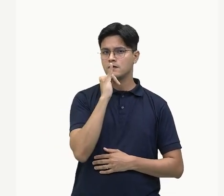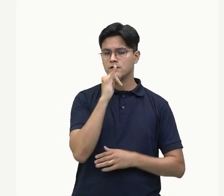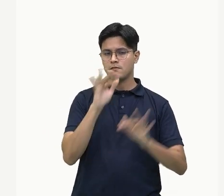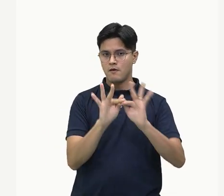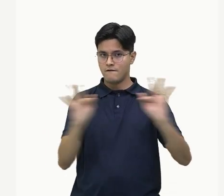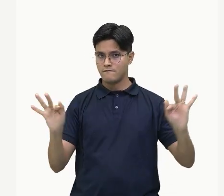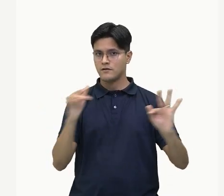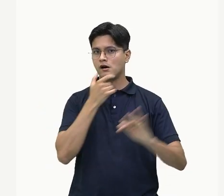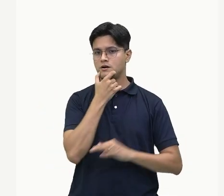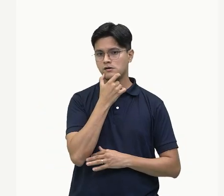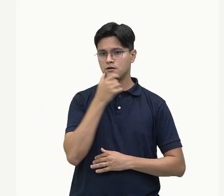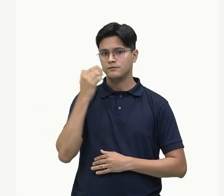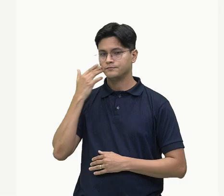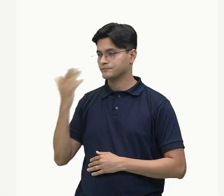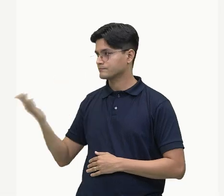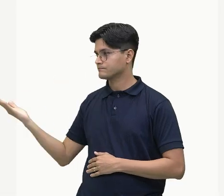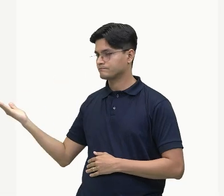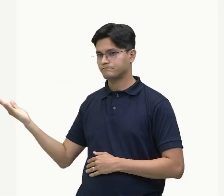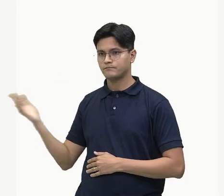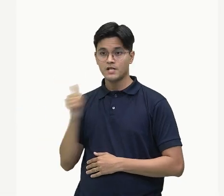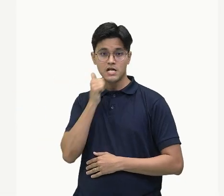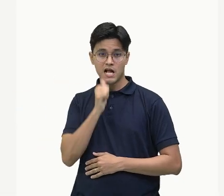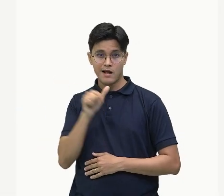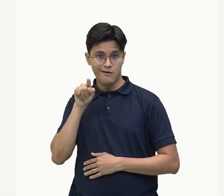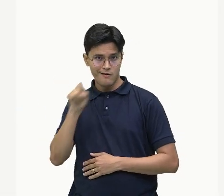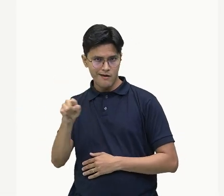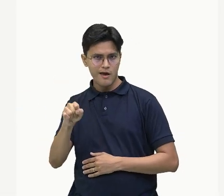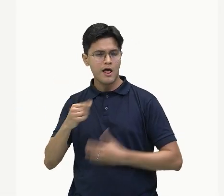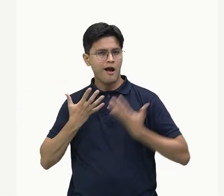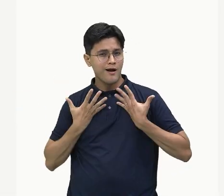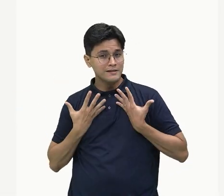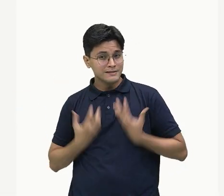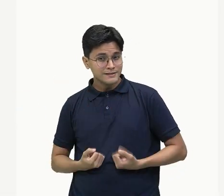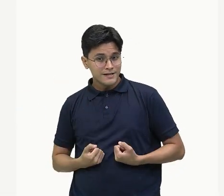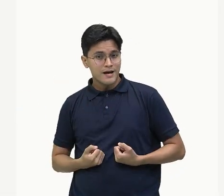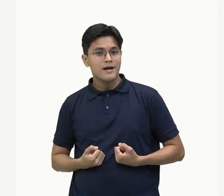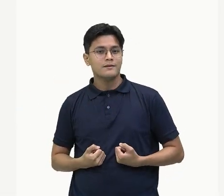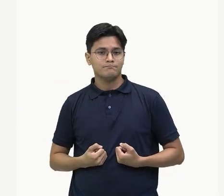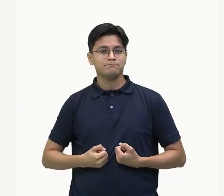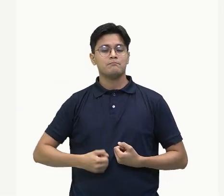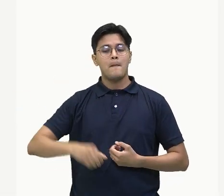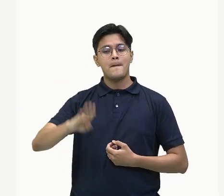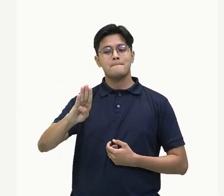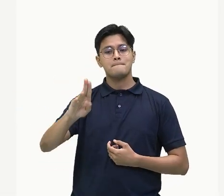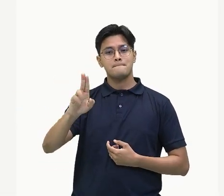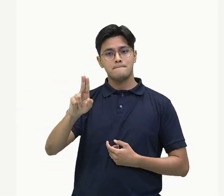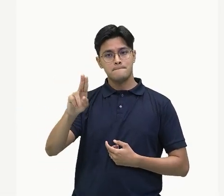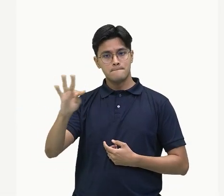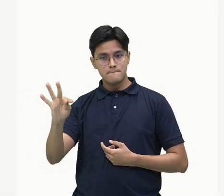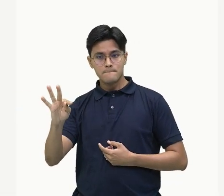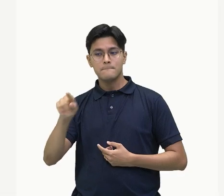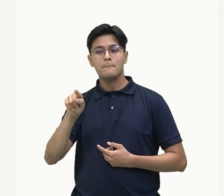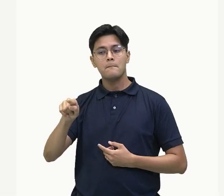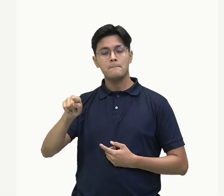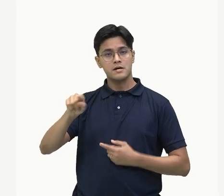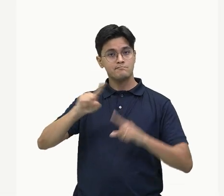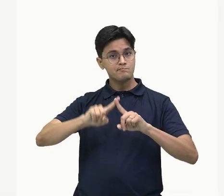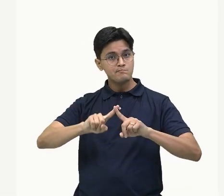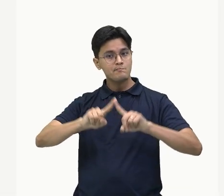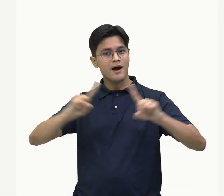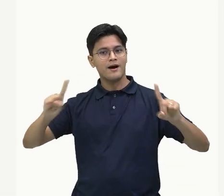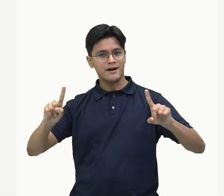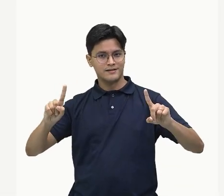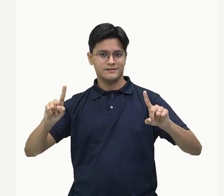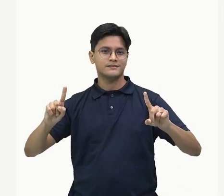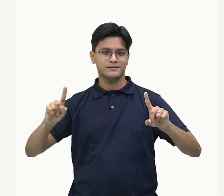is working. Ela está cansada, mas, olha só a função do but, tá? She is tired, ela está